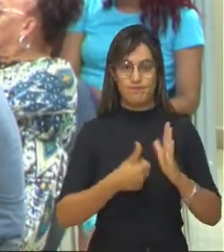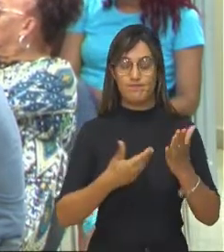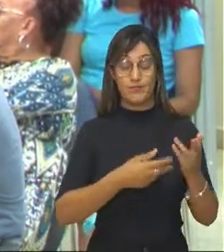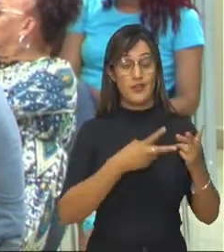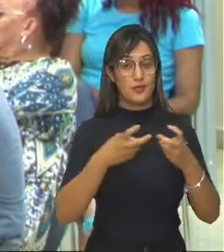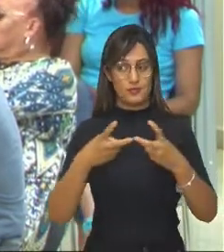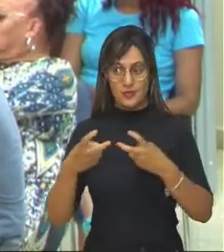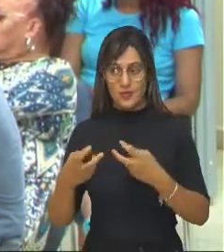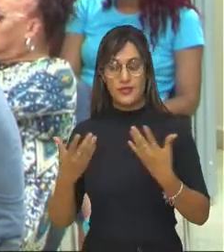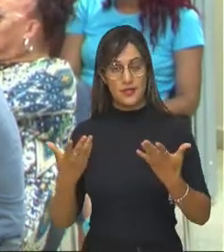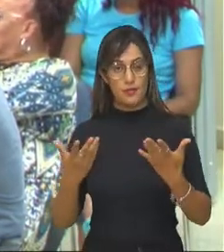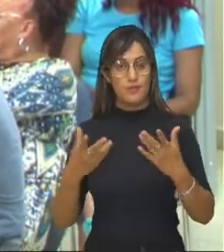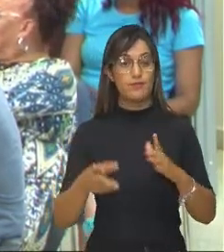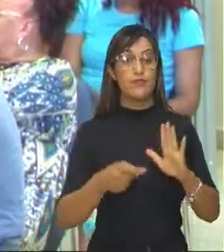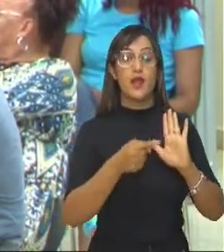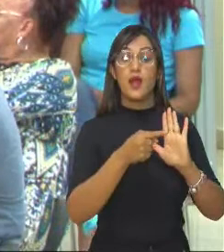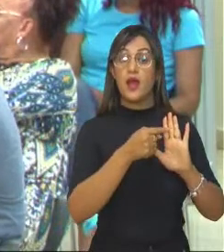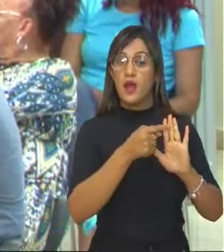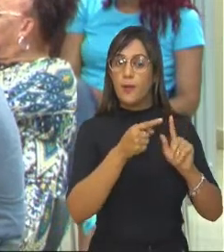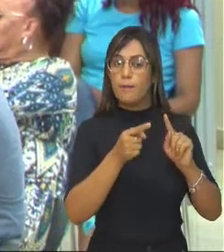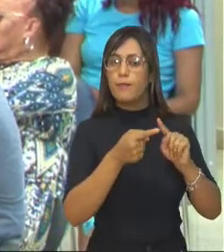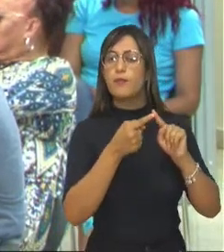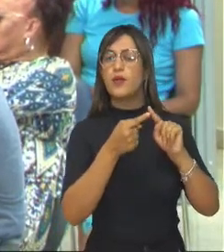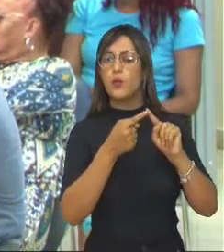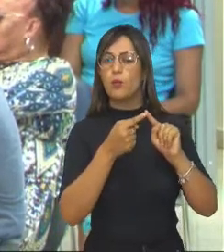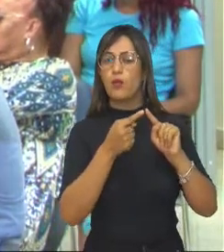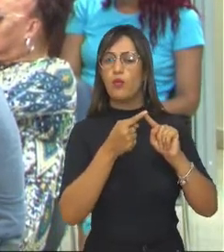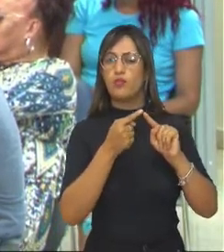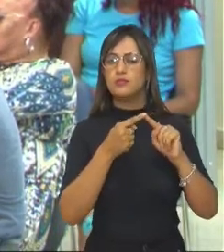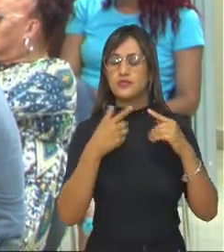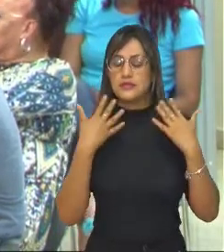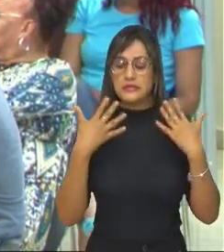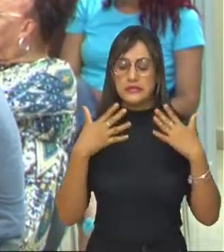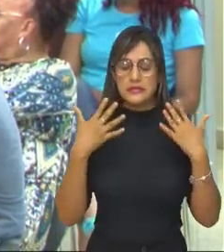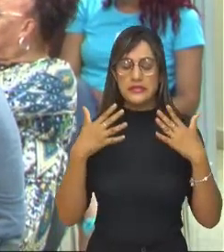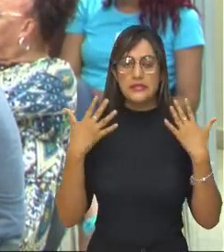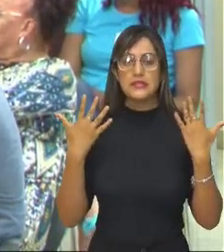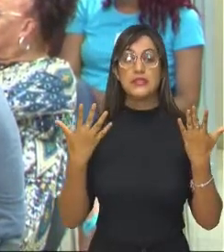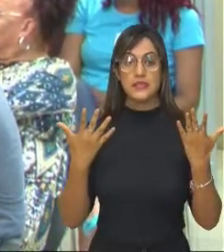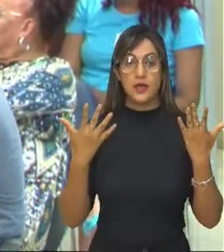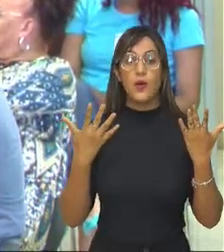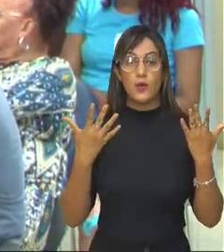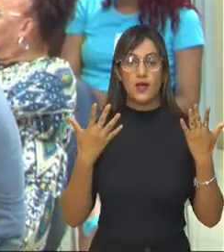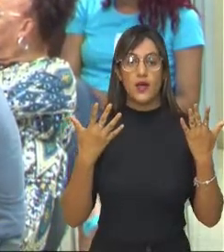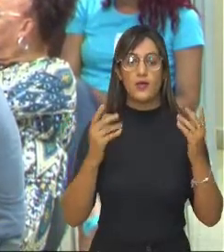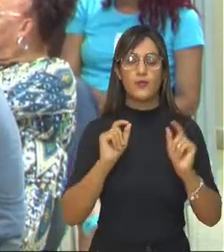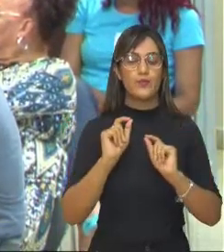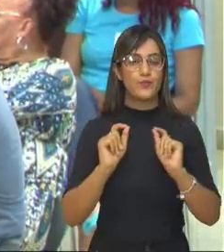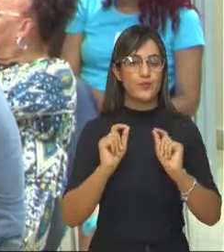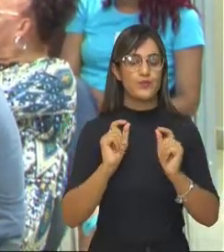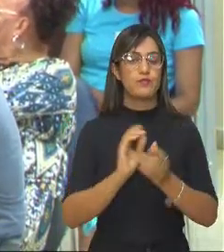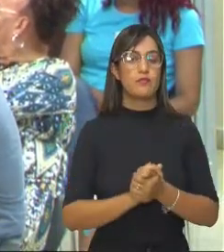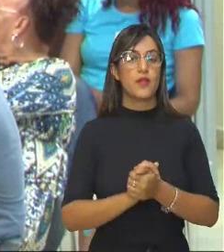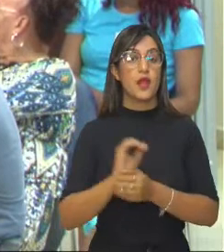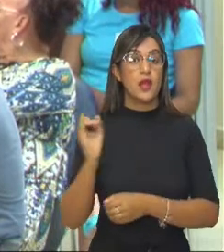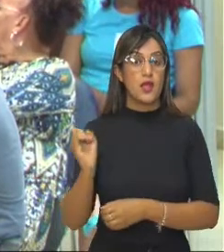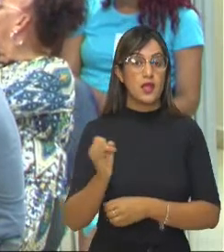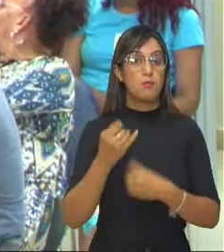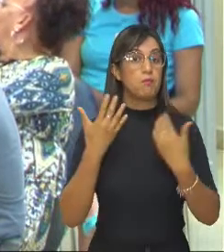Esse primeiro ponto, para nós, é tão caro, mas tão caro, que nós antecipamos a esse primeiro ponto. E,